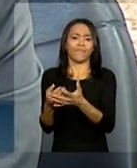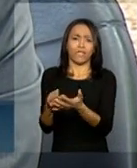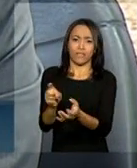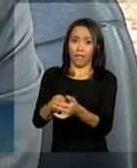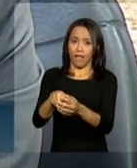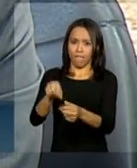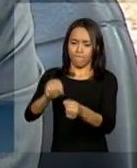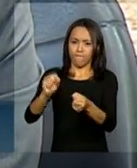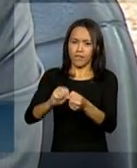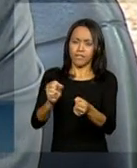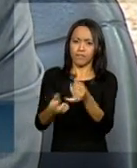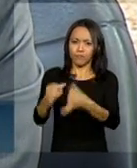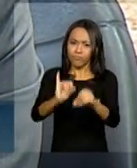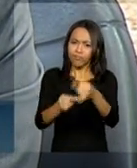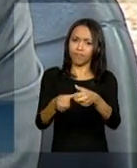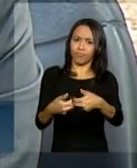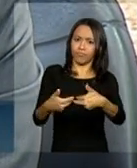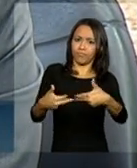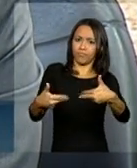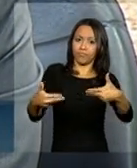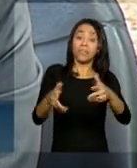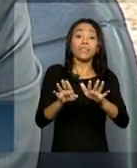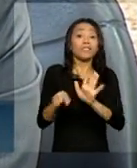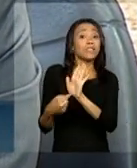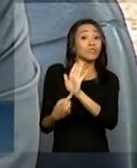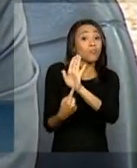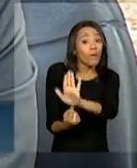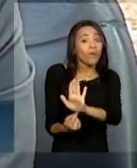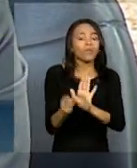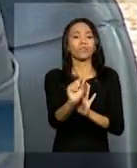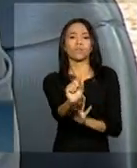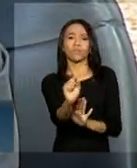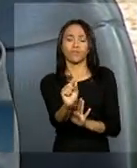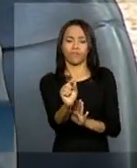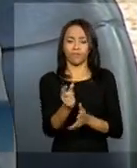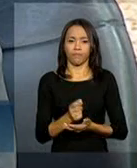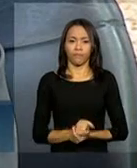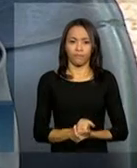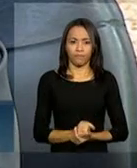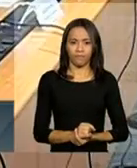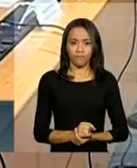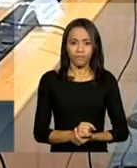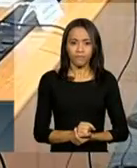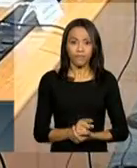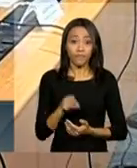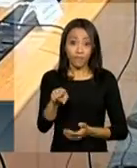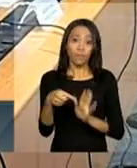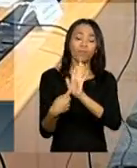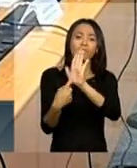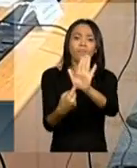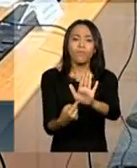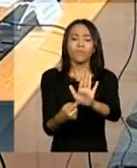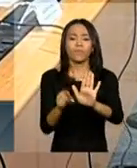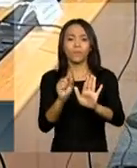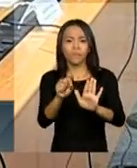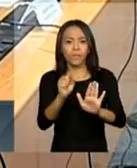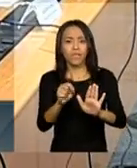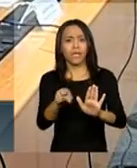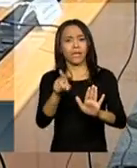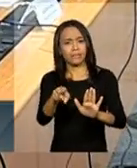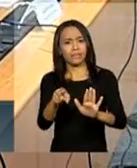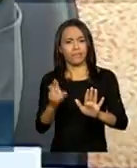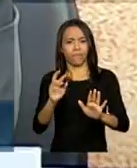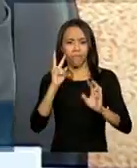nível Internacional e isso marca isso marca eh isso Marca essa essa renovação